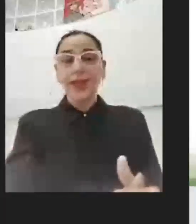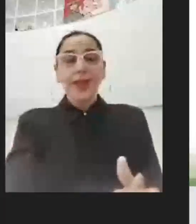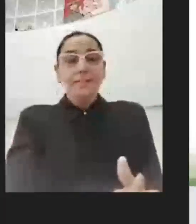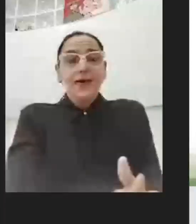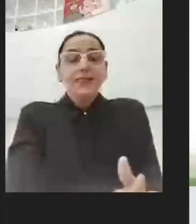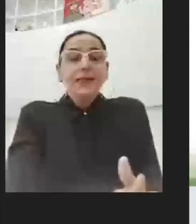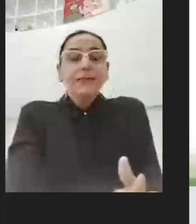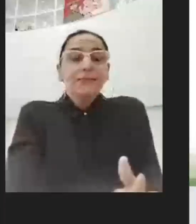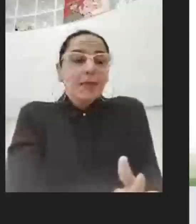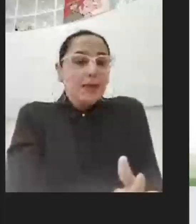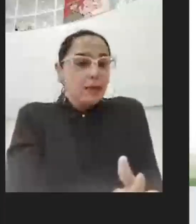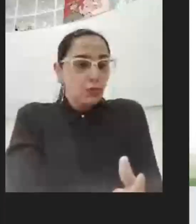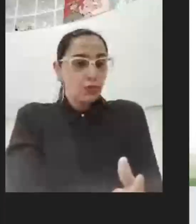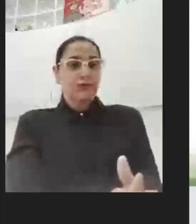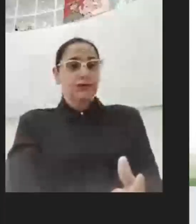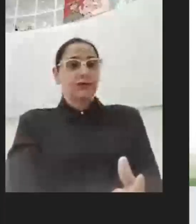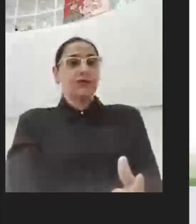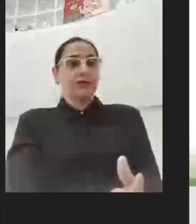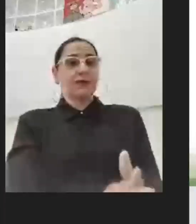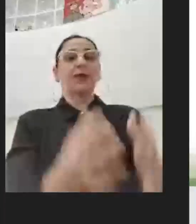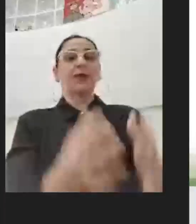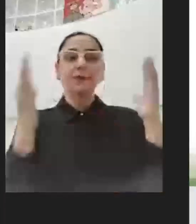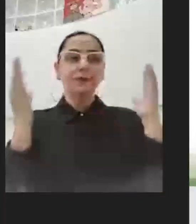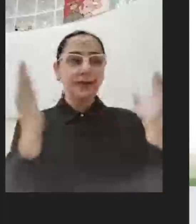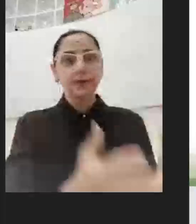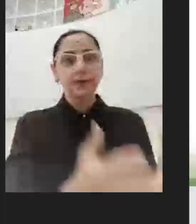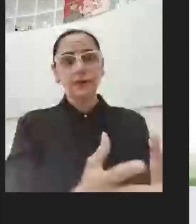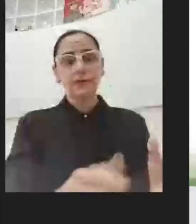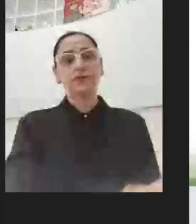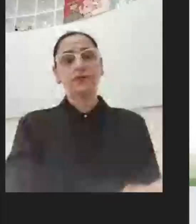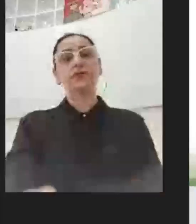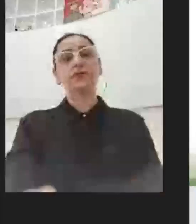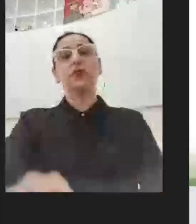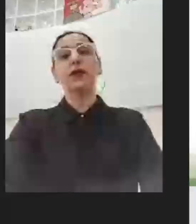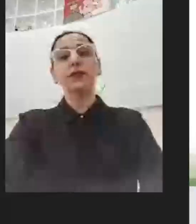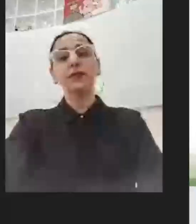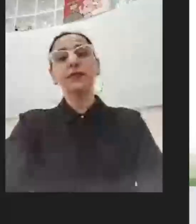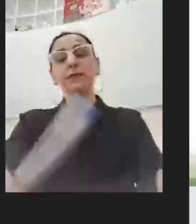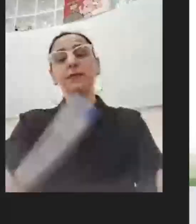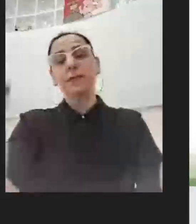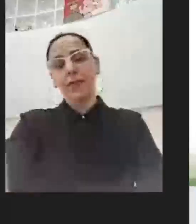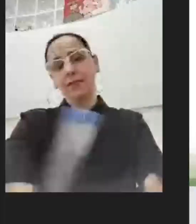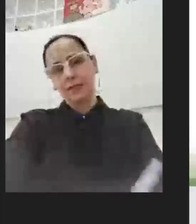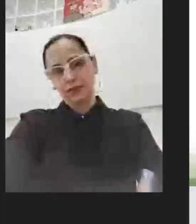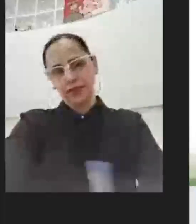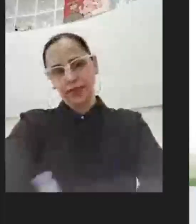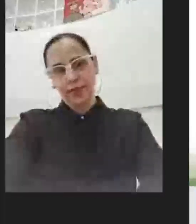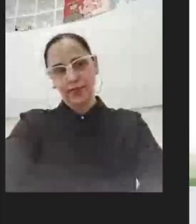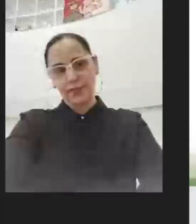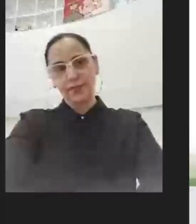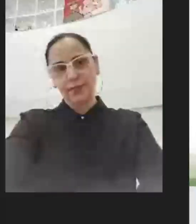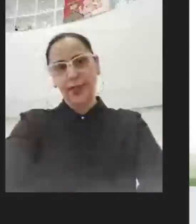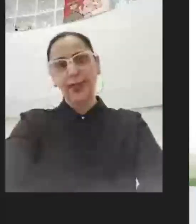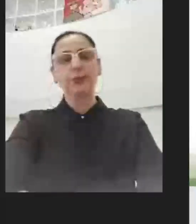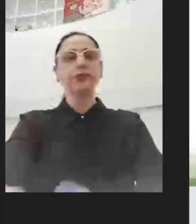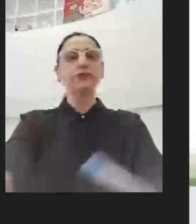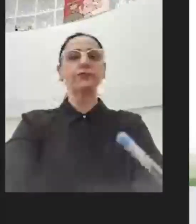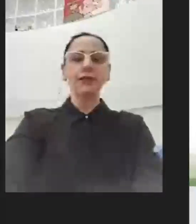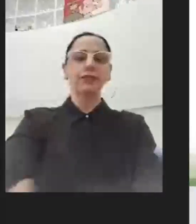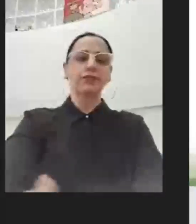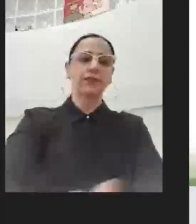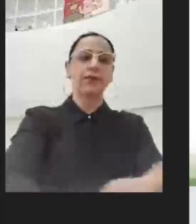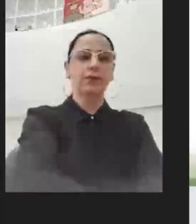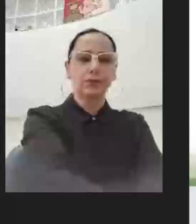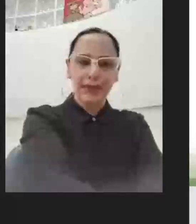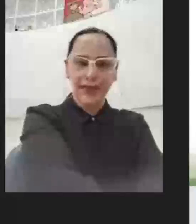de impostos para eles. Mas pergunte-se, vai olhar nas pesquisas quantas empresas hoje aderem